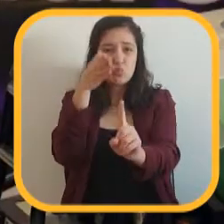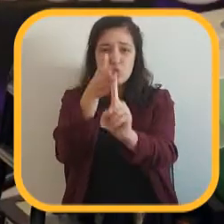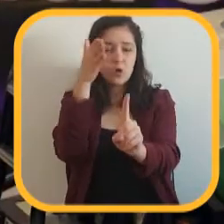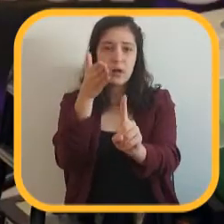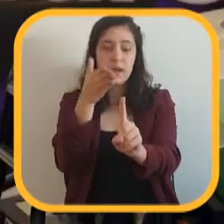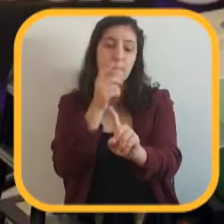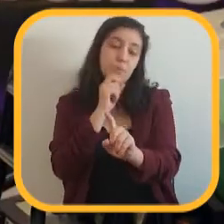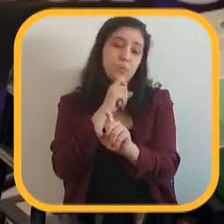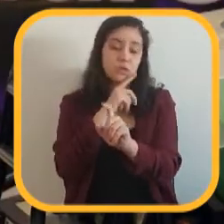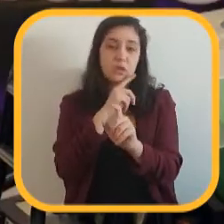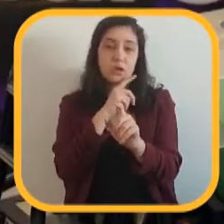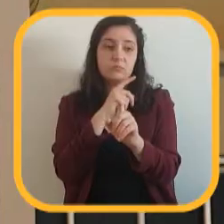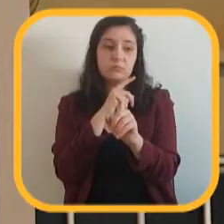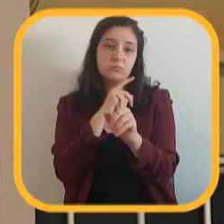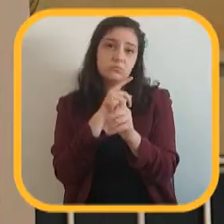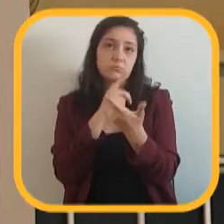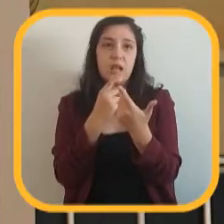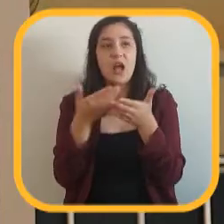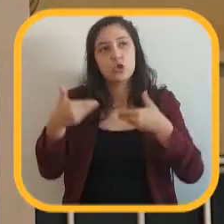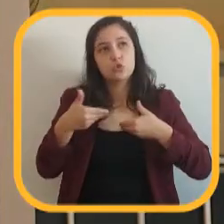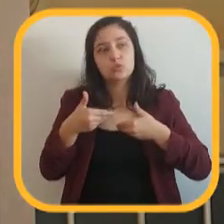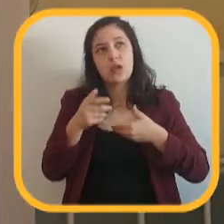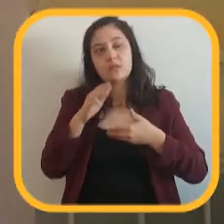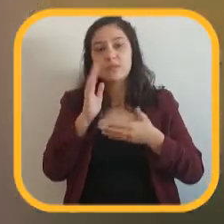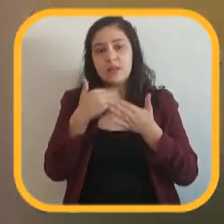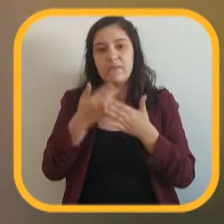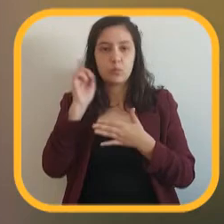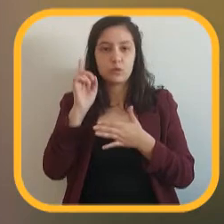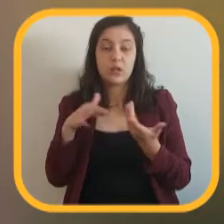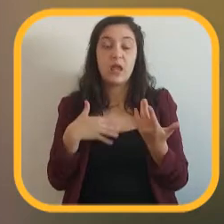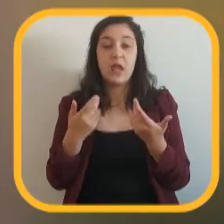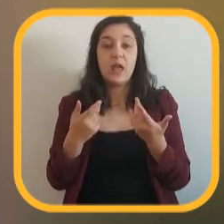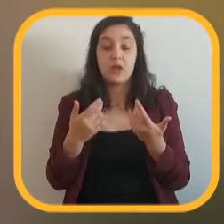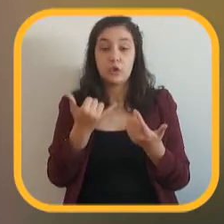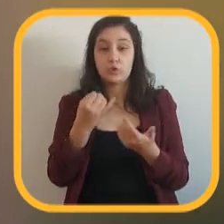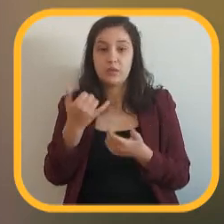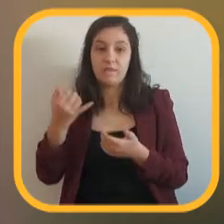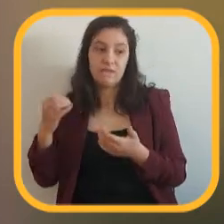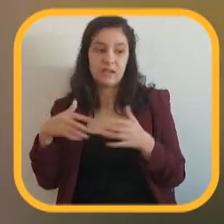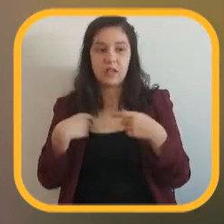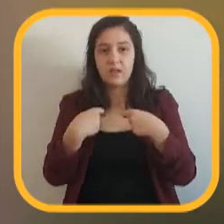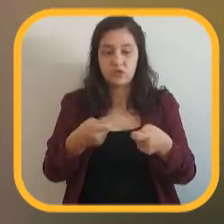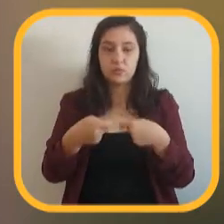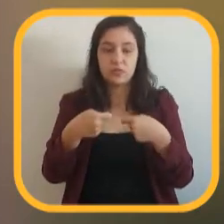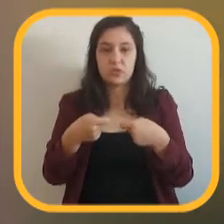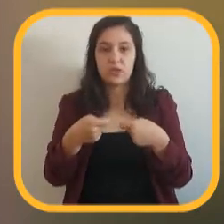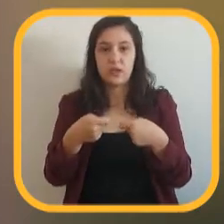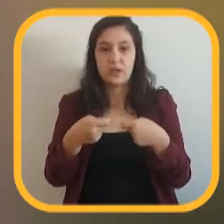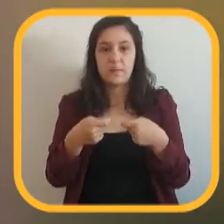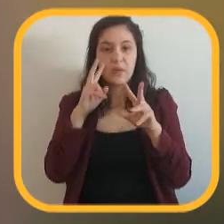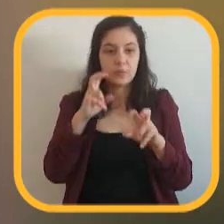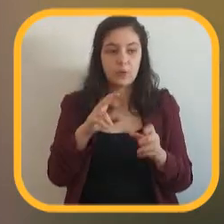e talvez era importante haver essa ajuda. Em 2020, as despesas em investigação e desenvolvimento